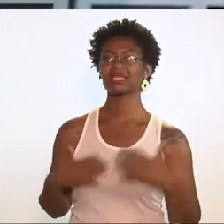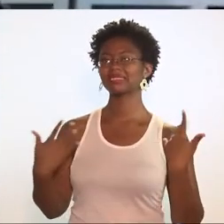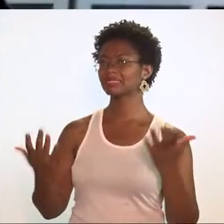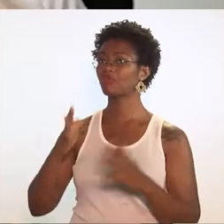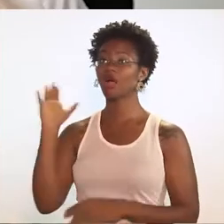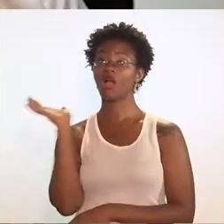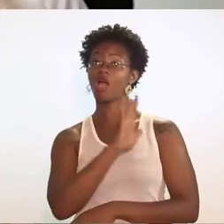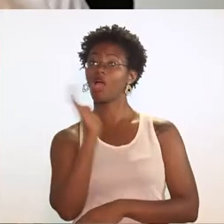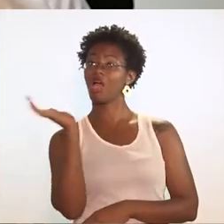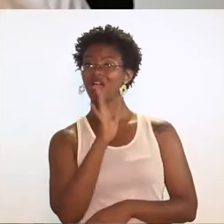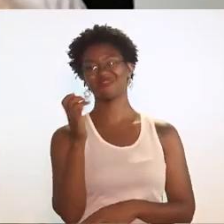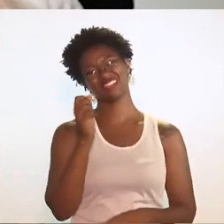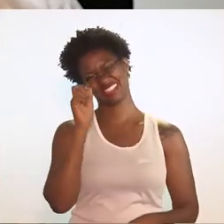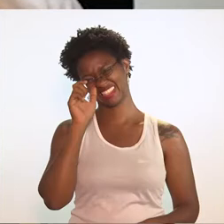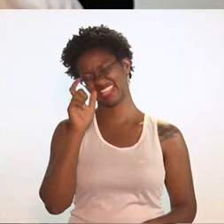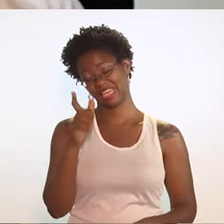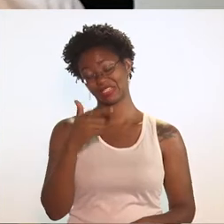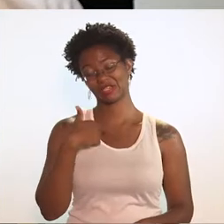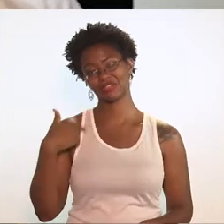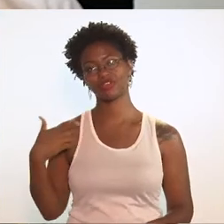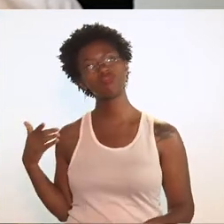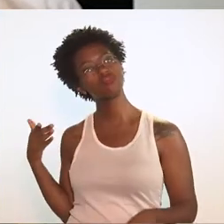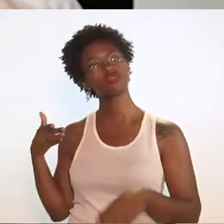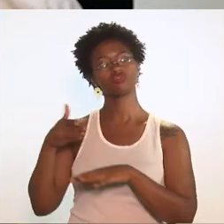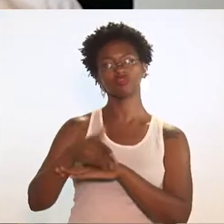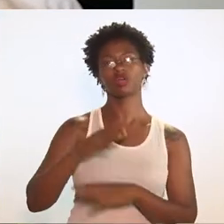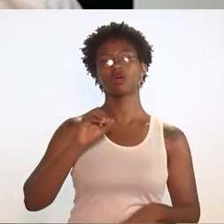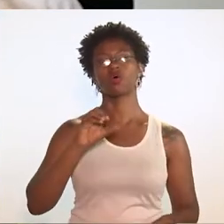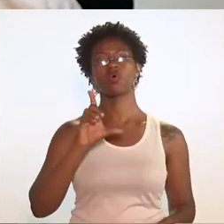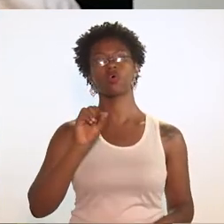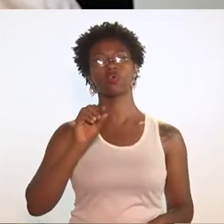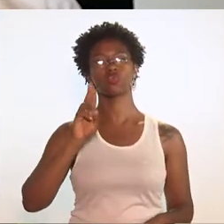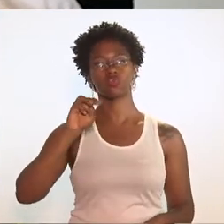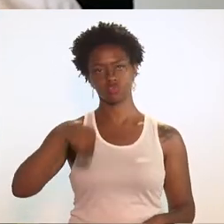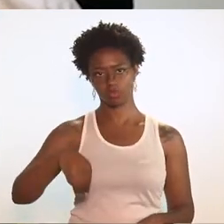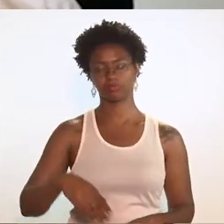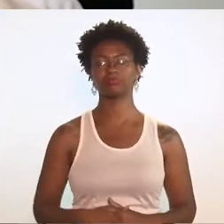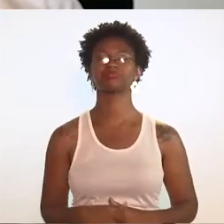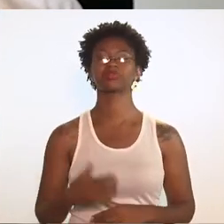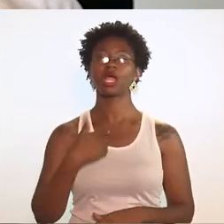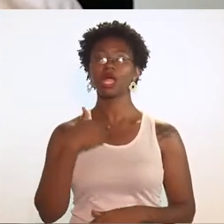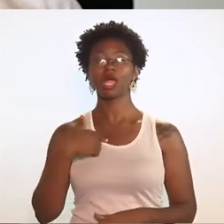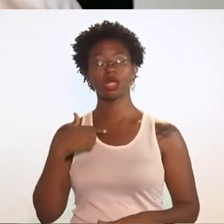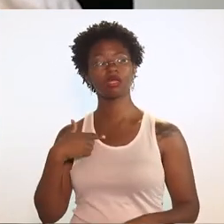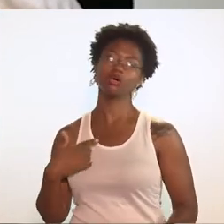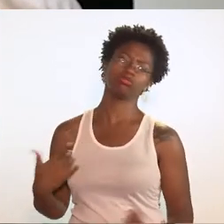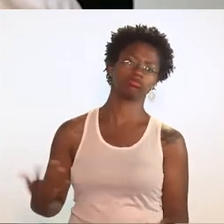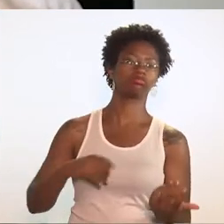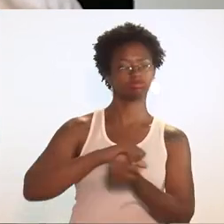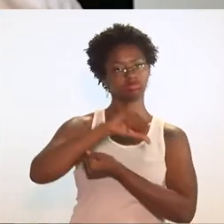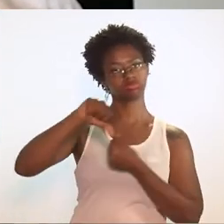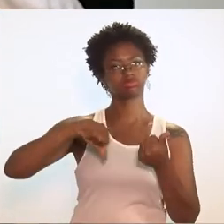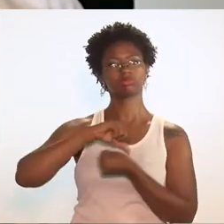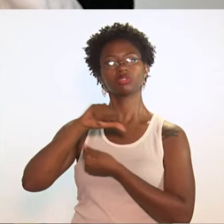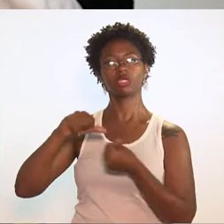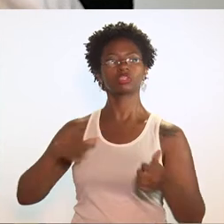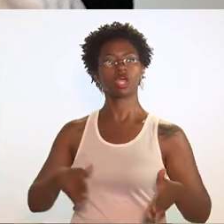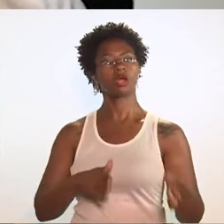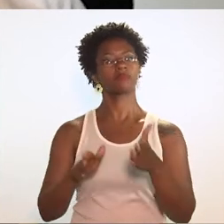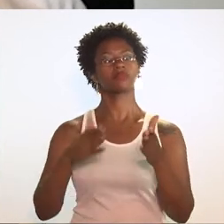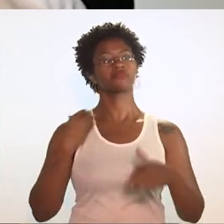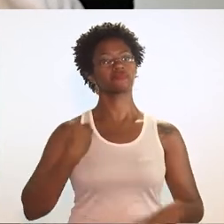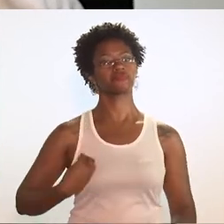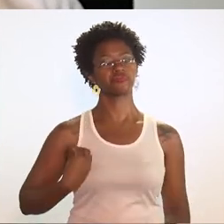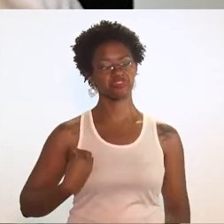foi isso? Olha, de repente foi muito interessante a minha chegada ao Olodum, sabe? Estava eu nessa minha mudança